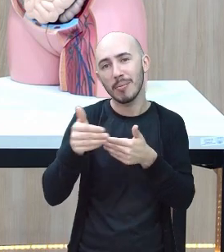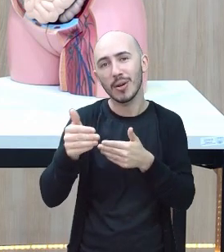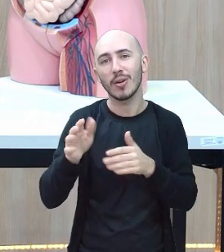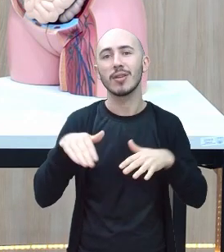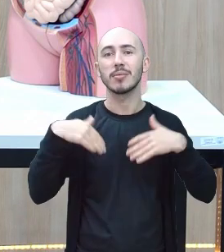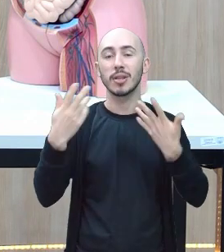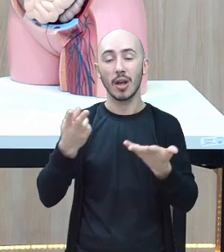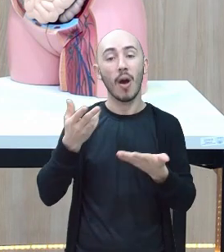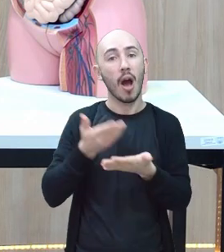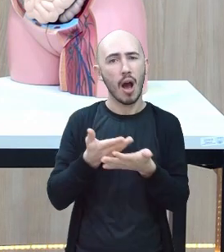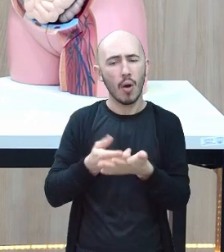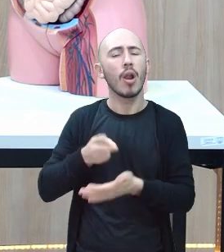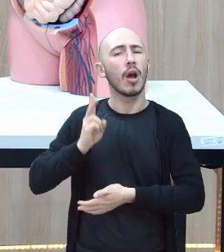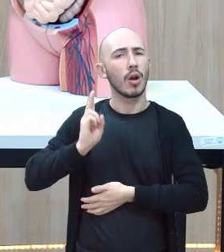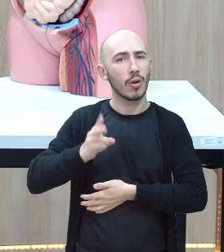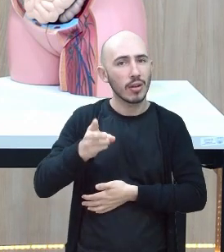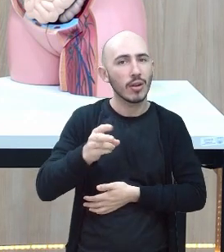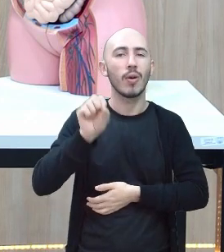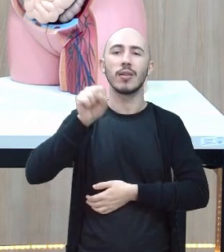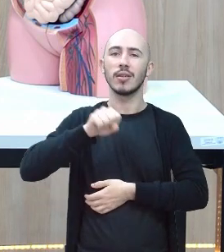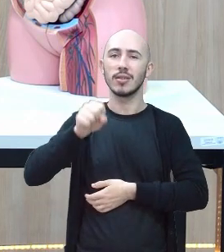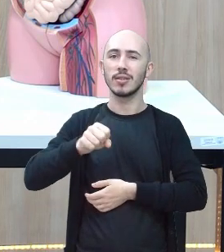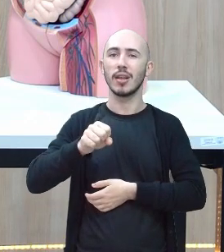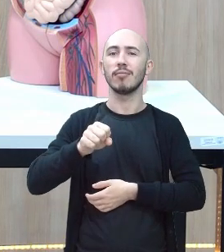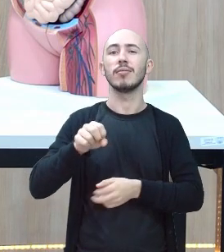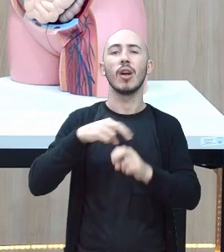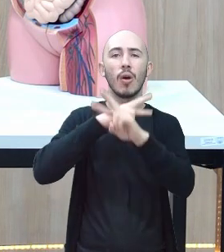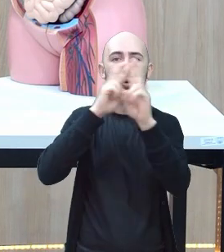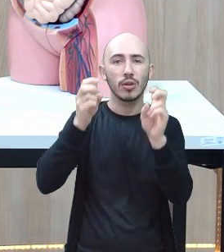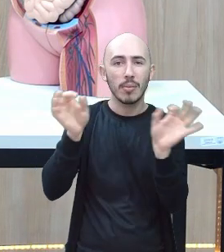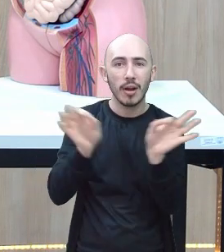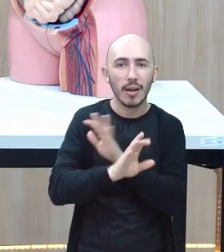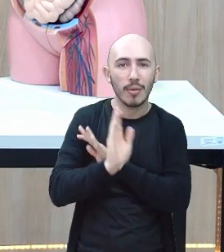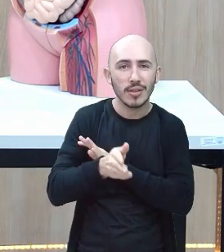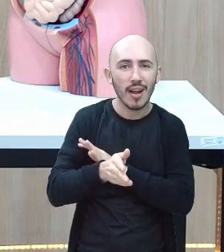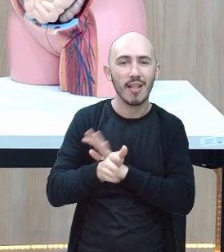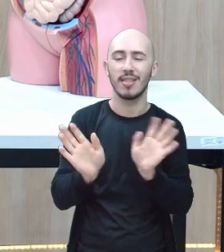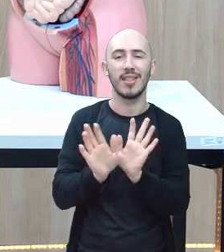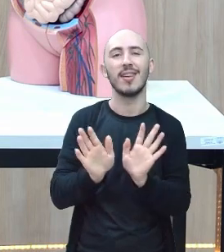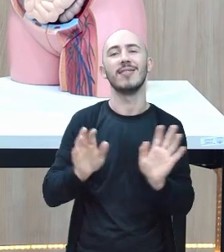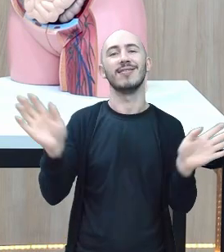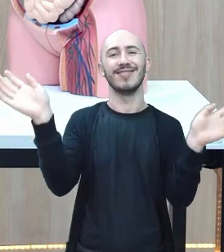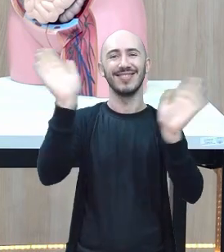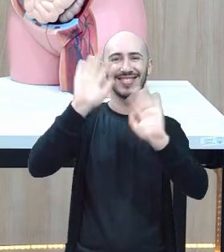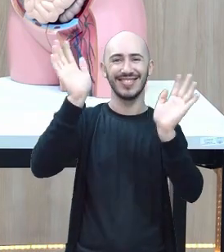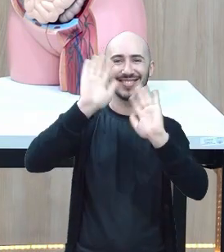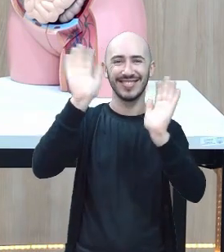aula ainda continua, certo? Nosso assunto não terminou aqui. Tchau, tchau, pessoal.